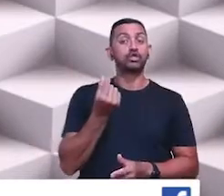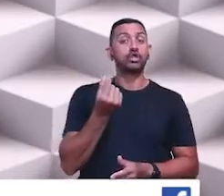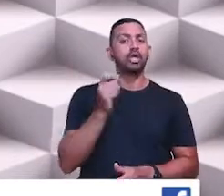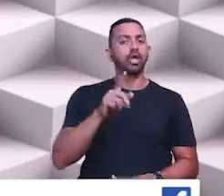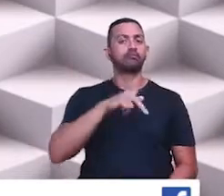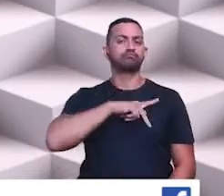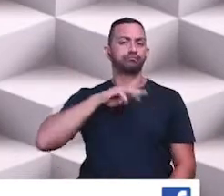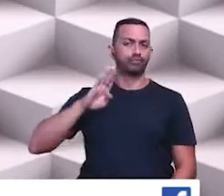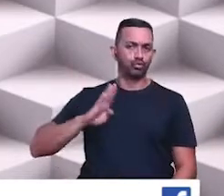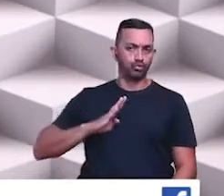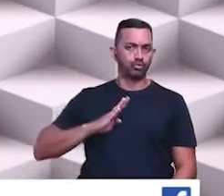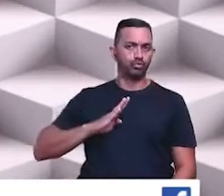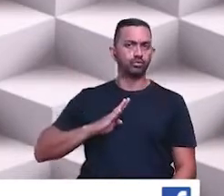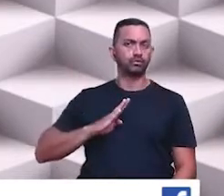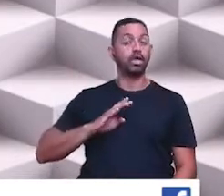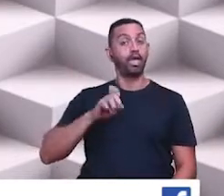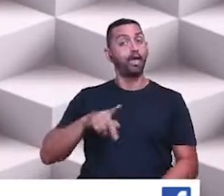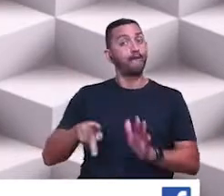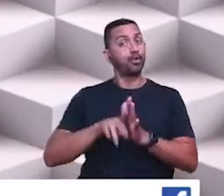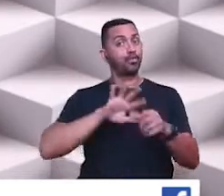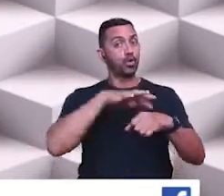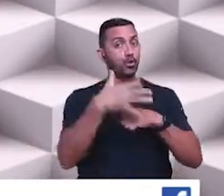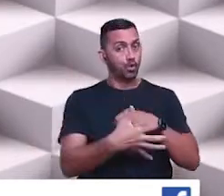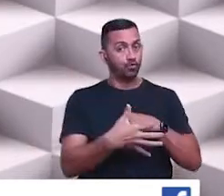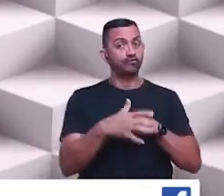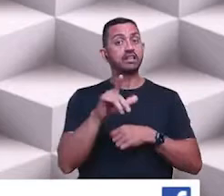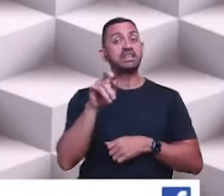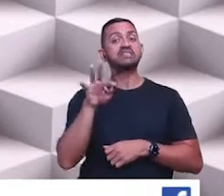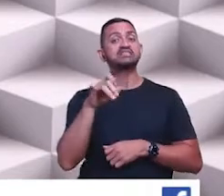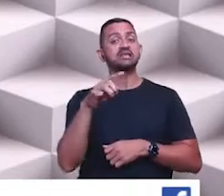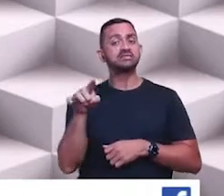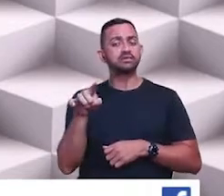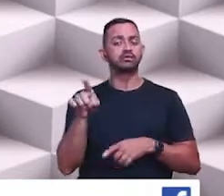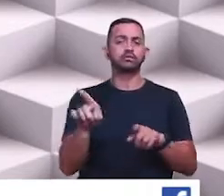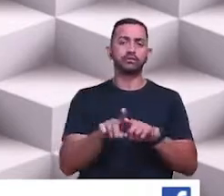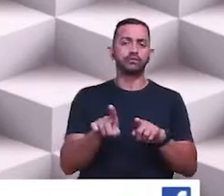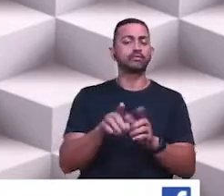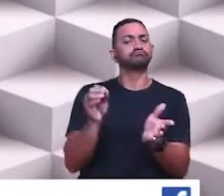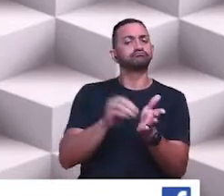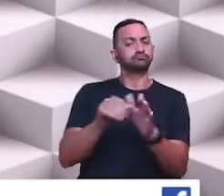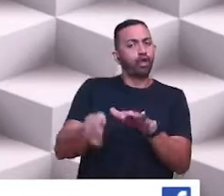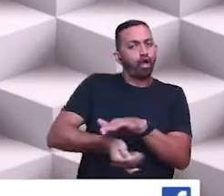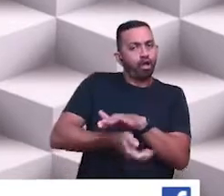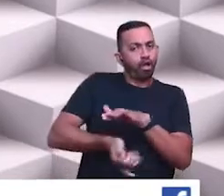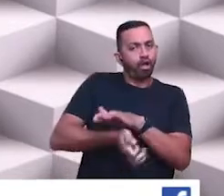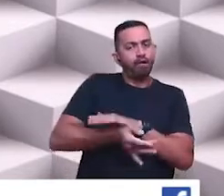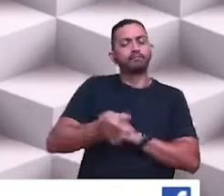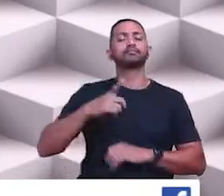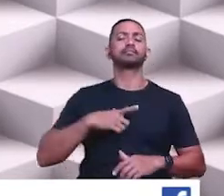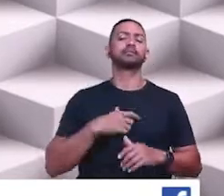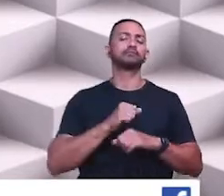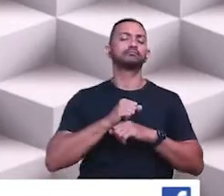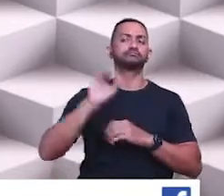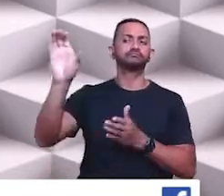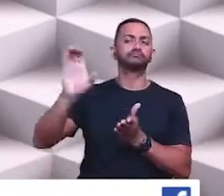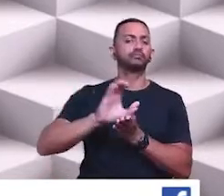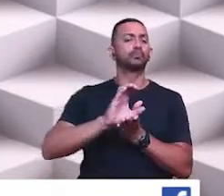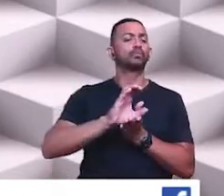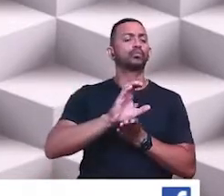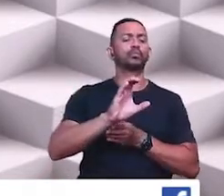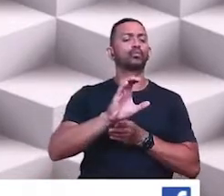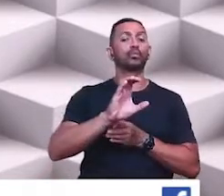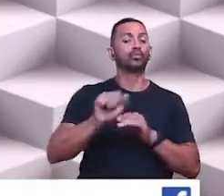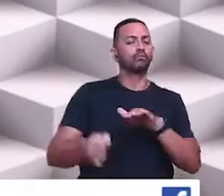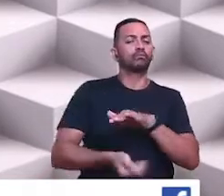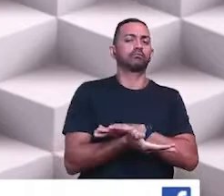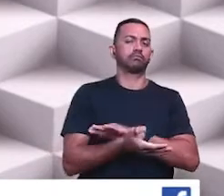porque é dinheiro público, dinheiro da Covid-19, de licitações e de possíveis irregularidades que ocorreram na distribuição desse